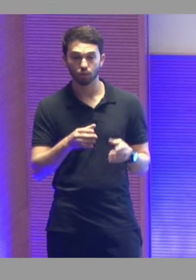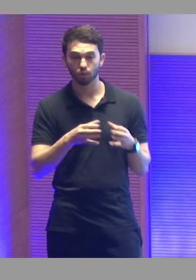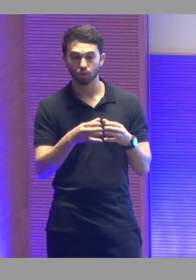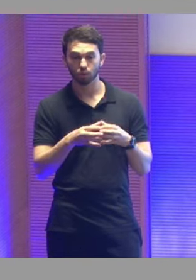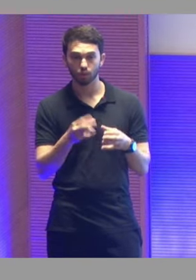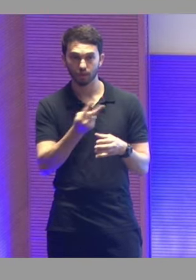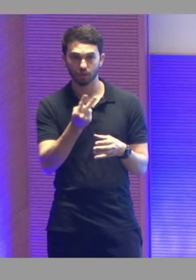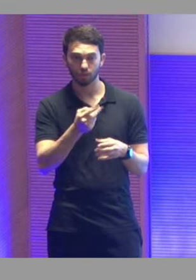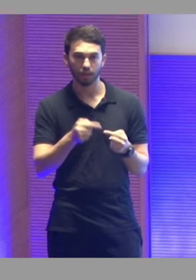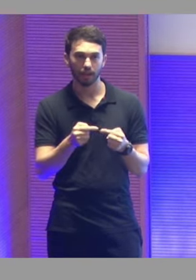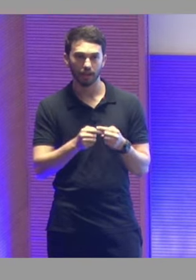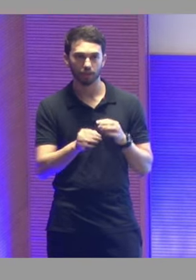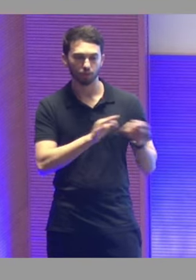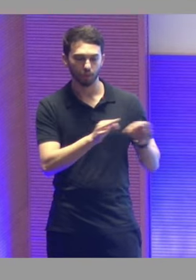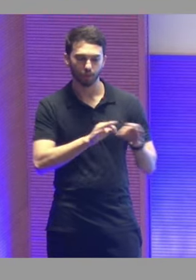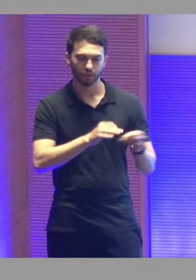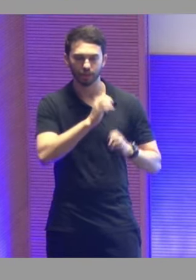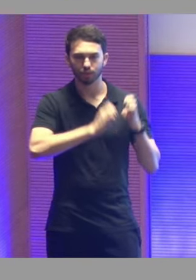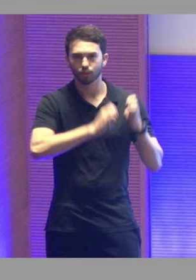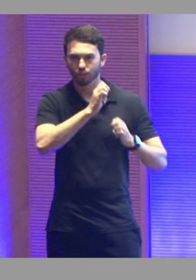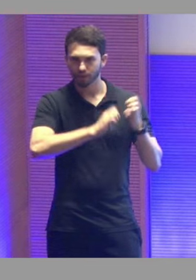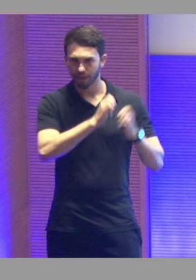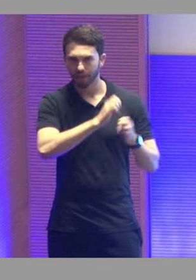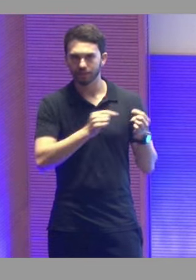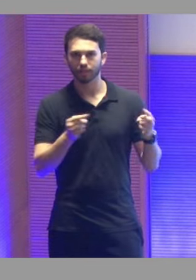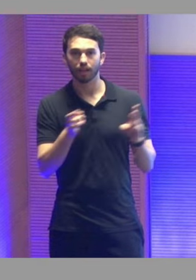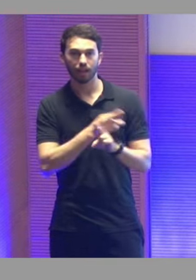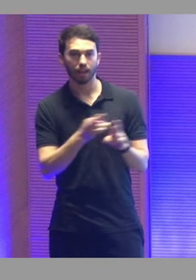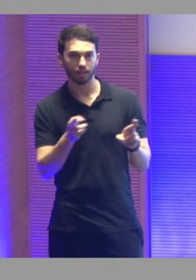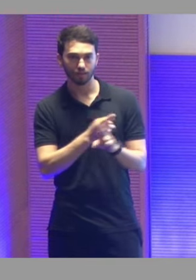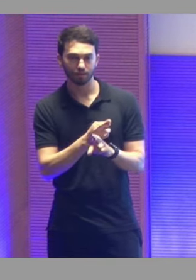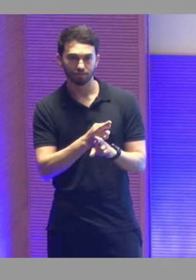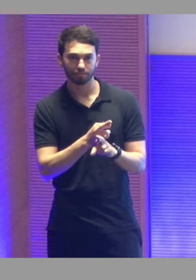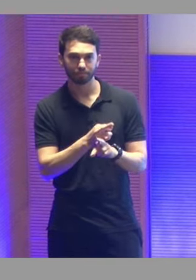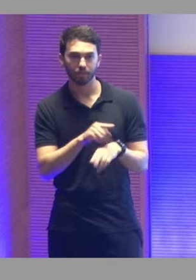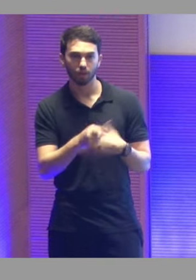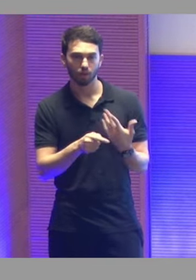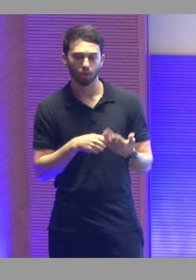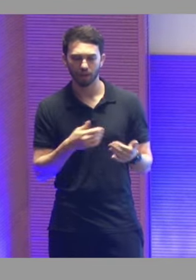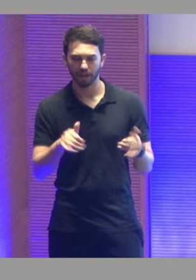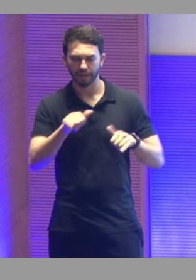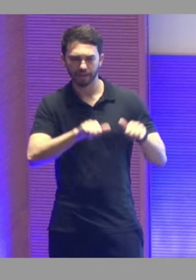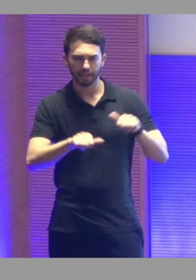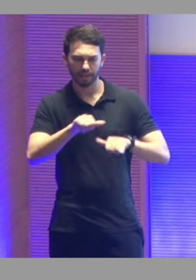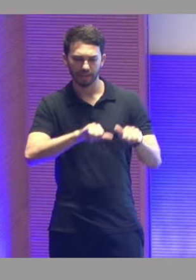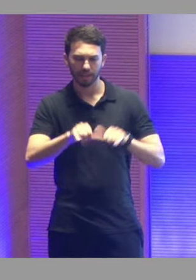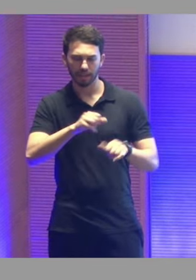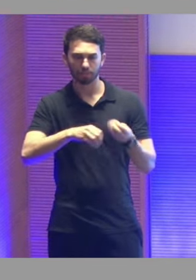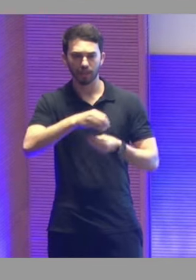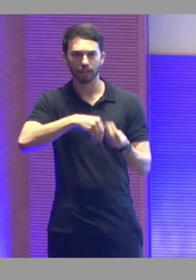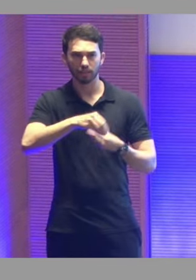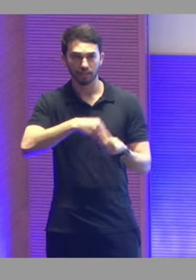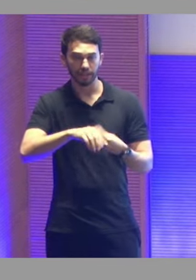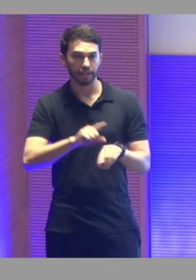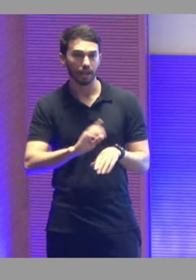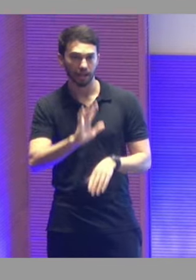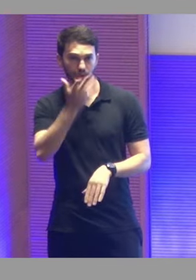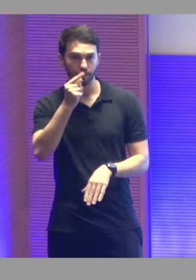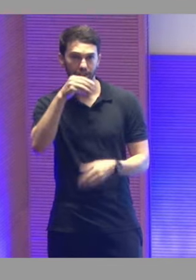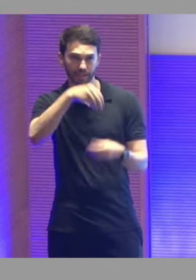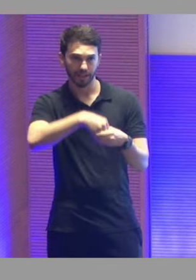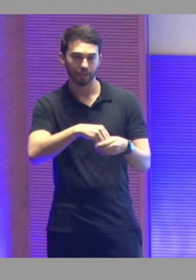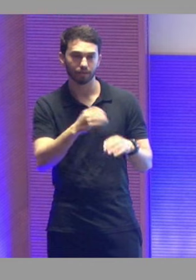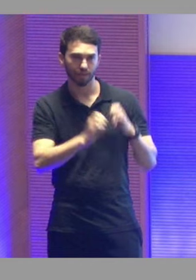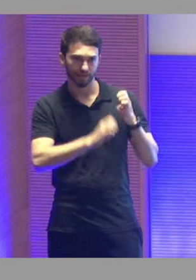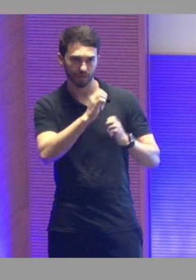processos industriais eh que está relacionada com a reação química né de de materiais nos processos produtivos das